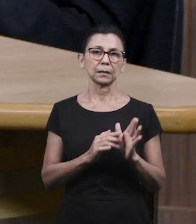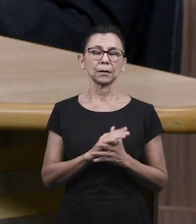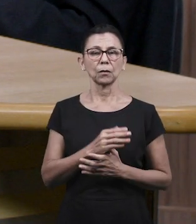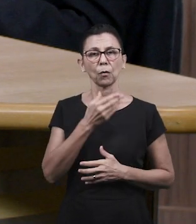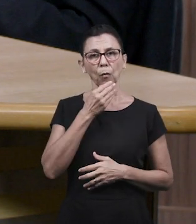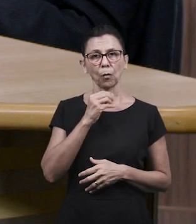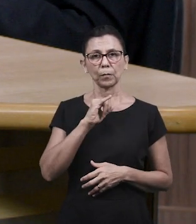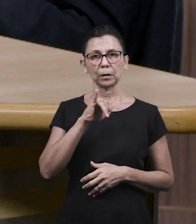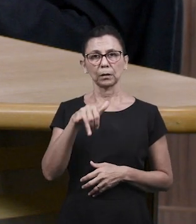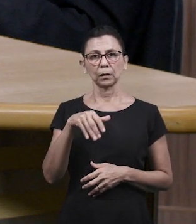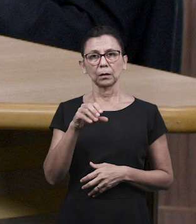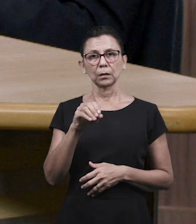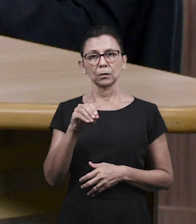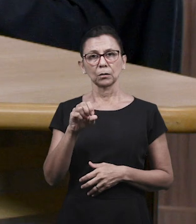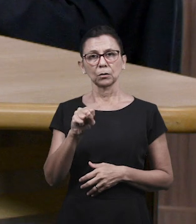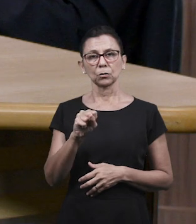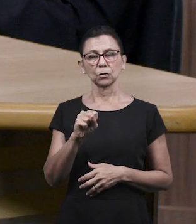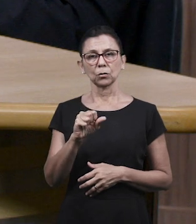Josafá